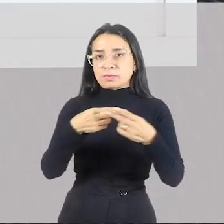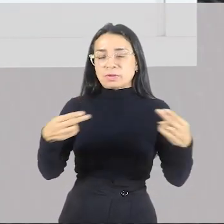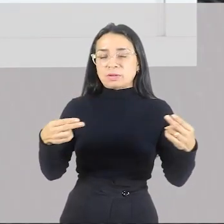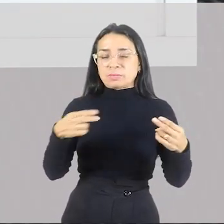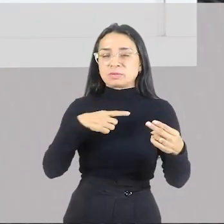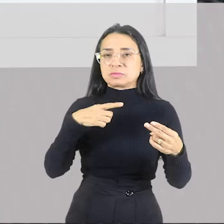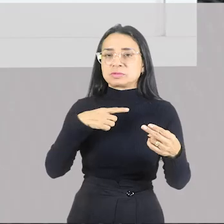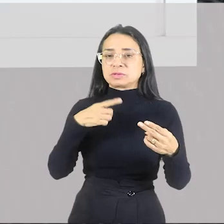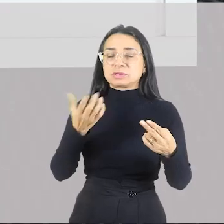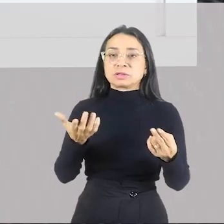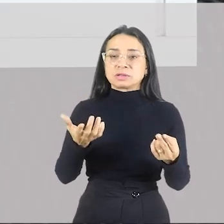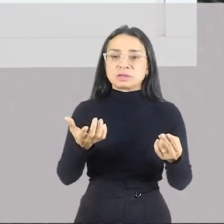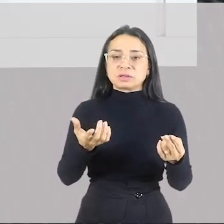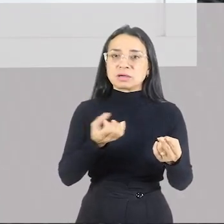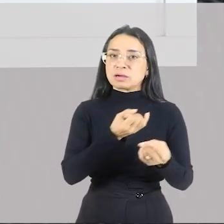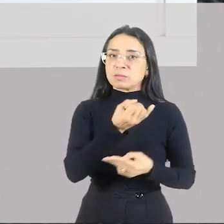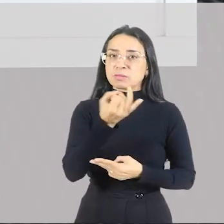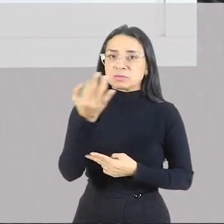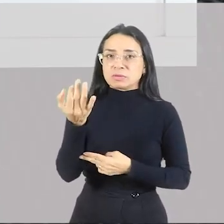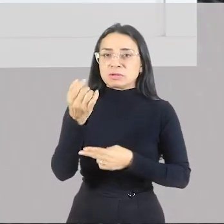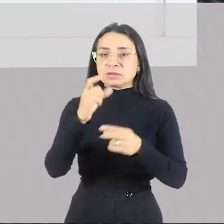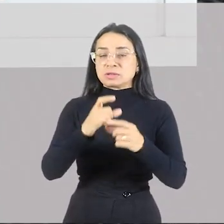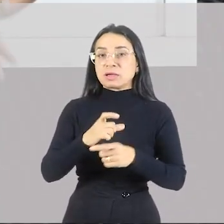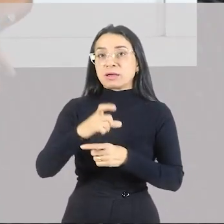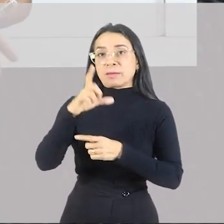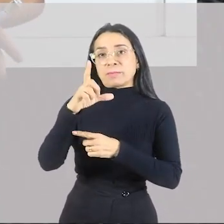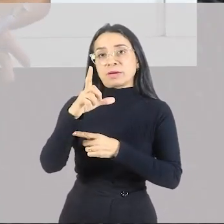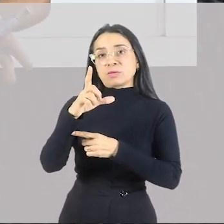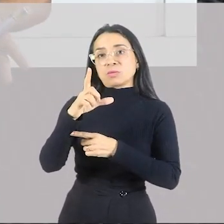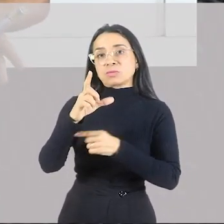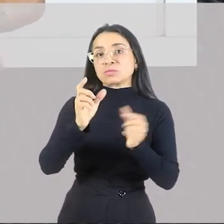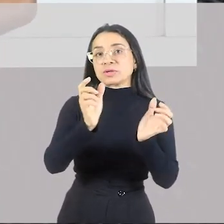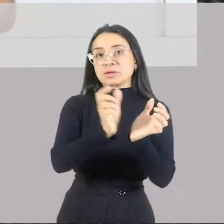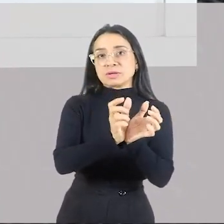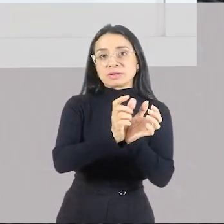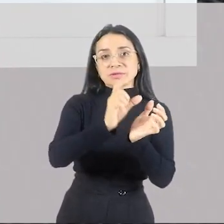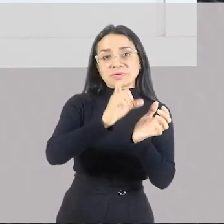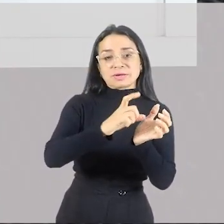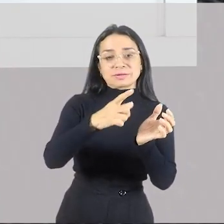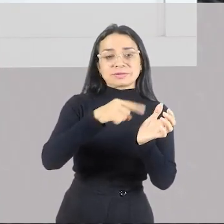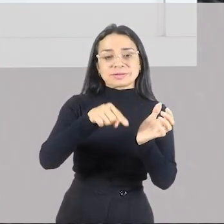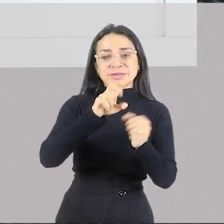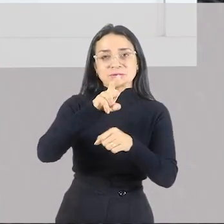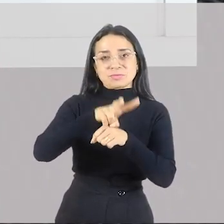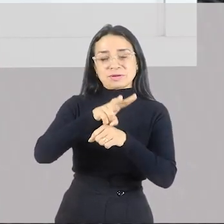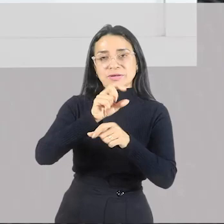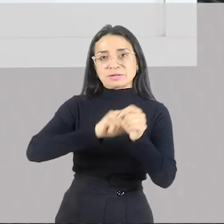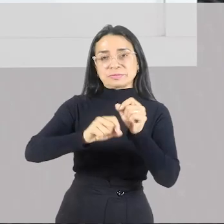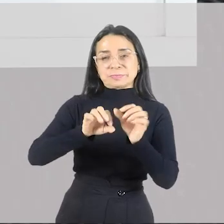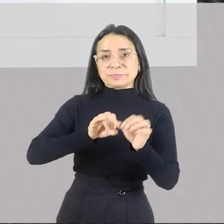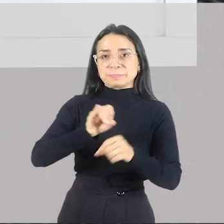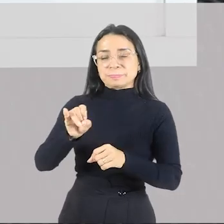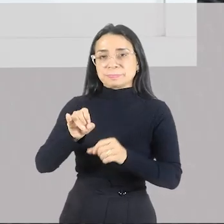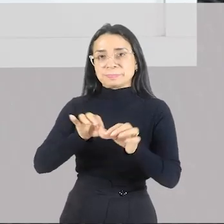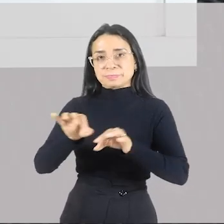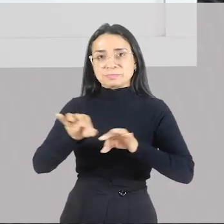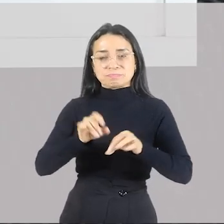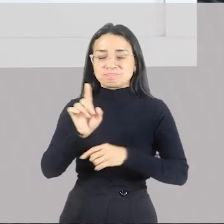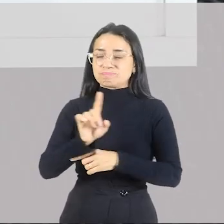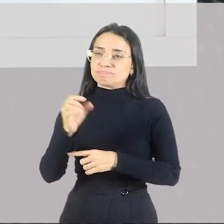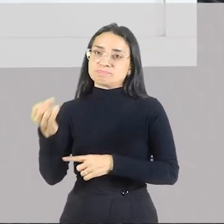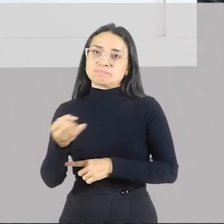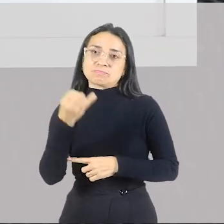tem disponível, a quantidade, é maior do que as vagas dos grupos, certo? E se a ordem não for